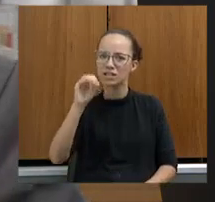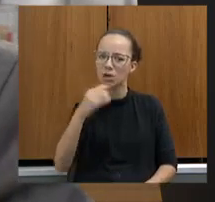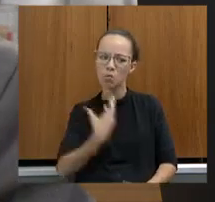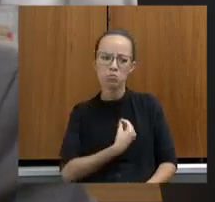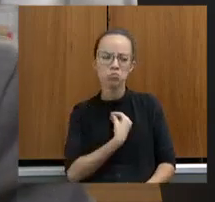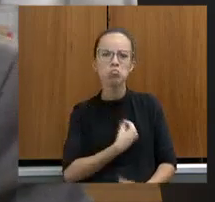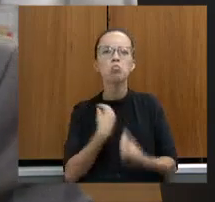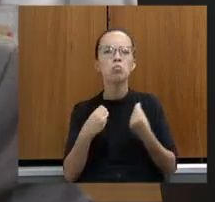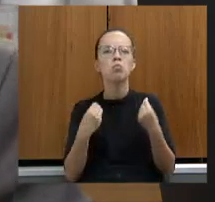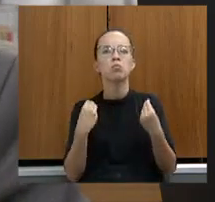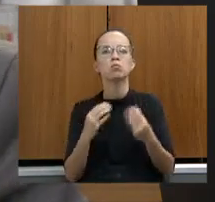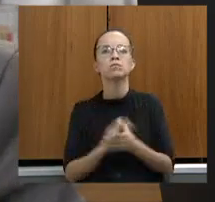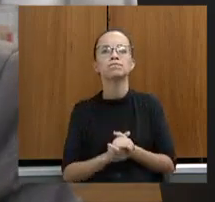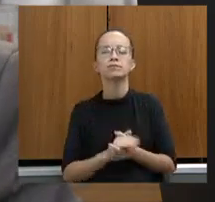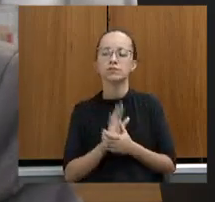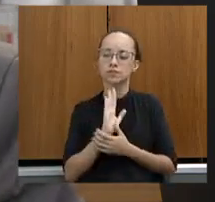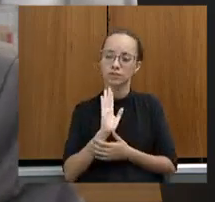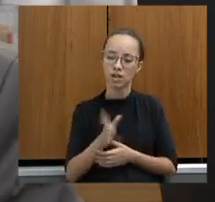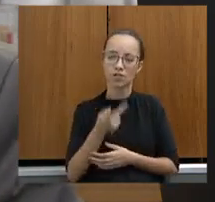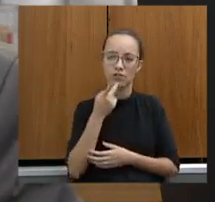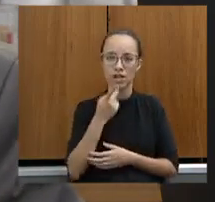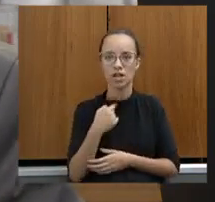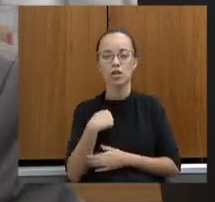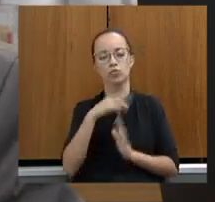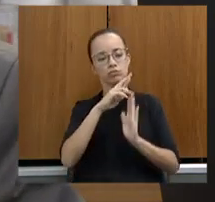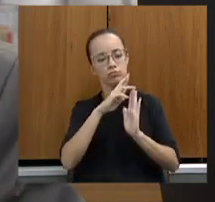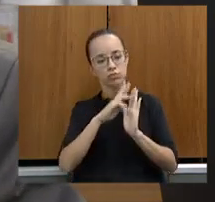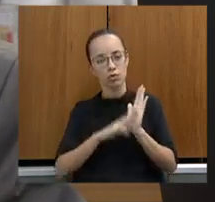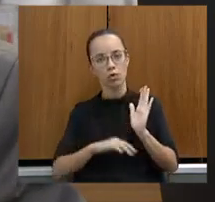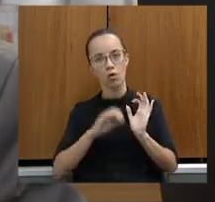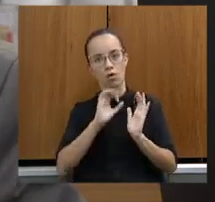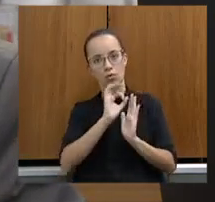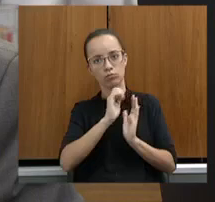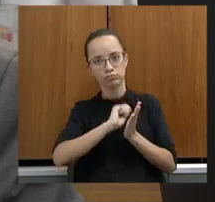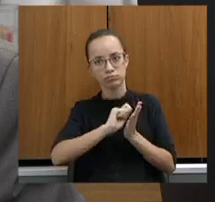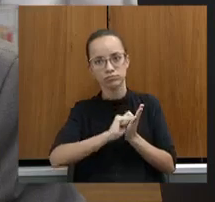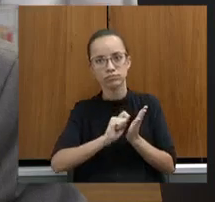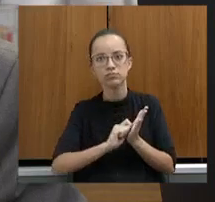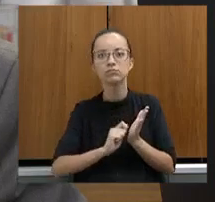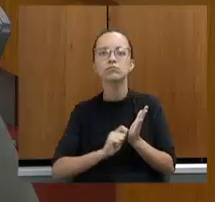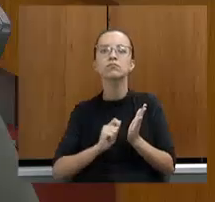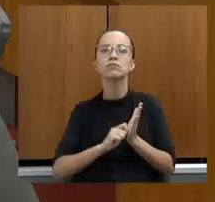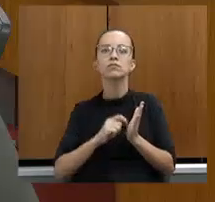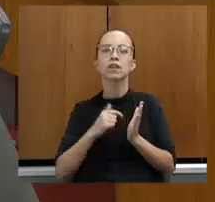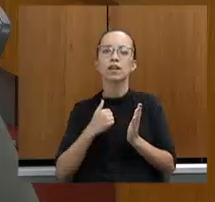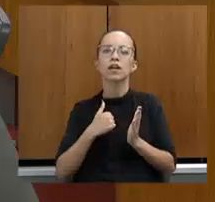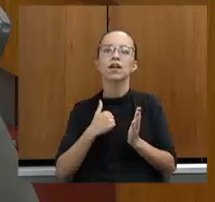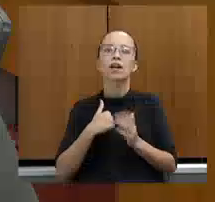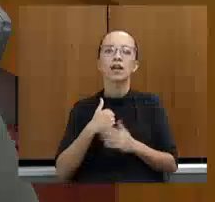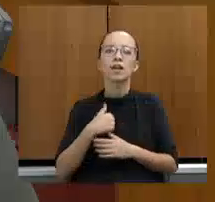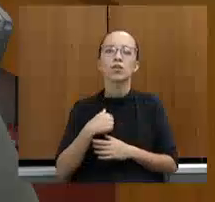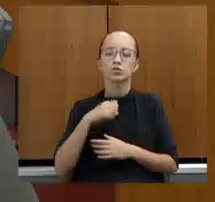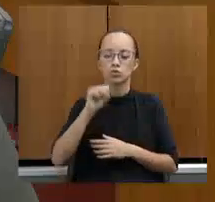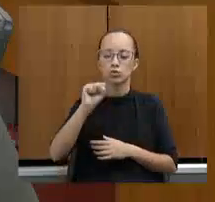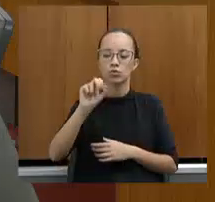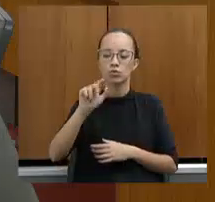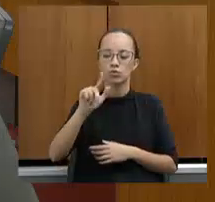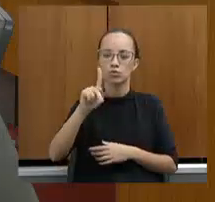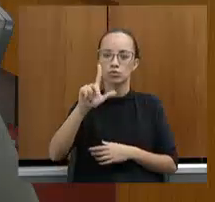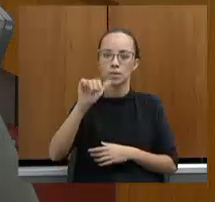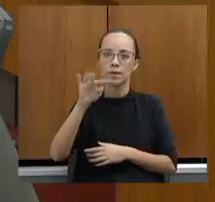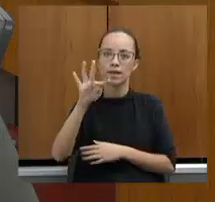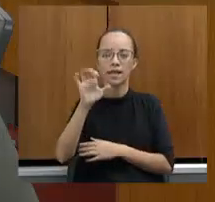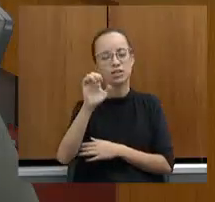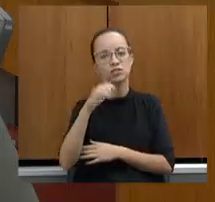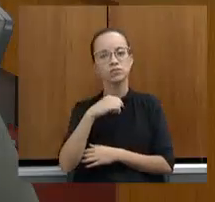Ah não já falei eu sou relator lá pode me escalar lá na fiscalização sou suplente do braço pode colocar com